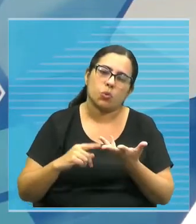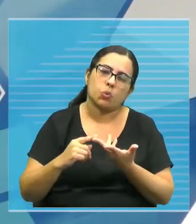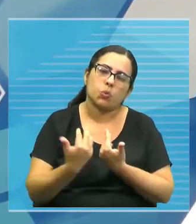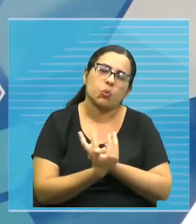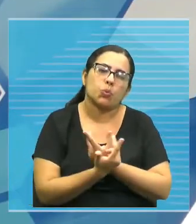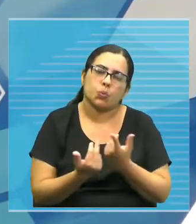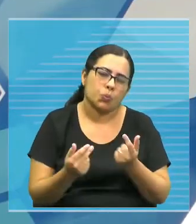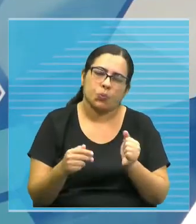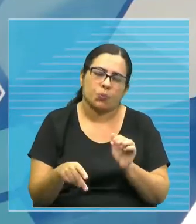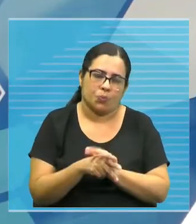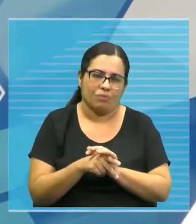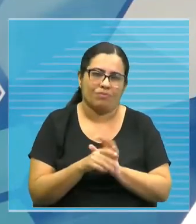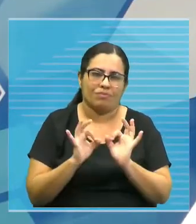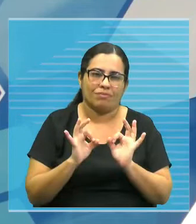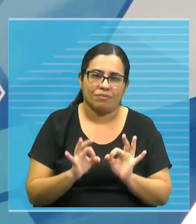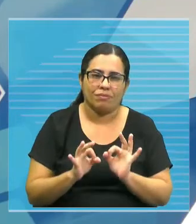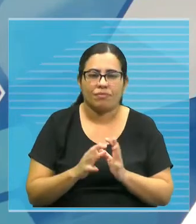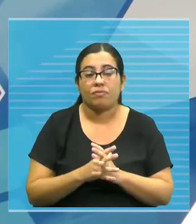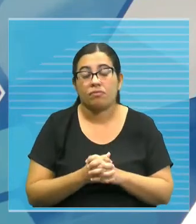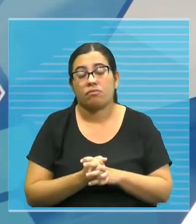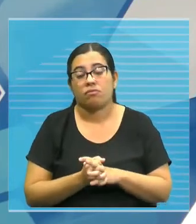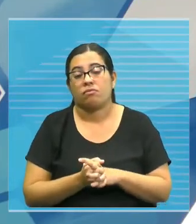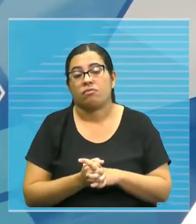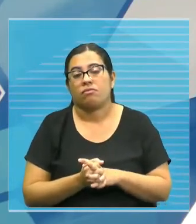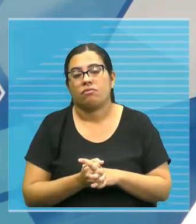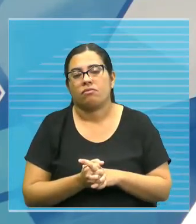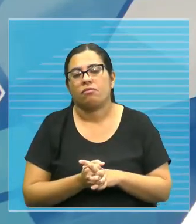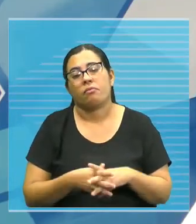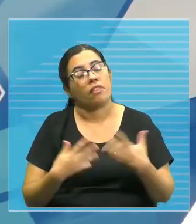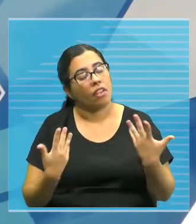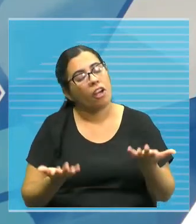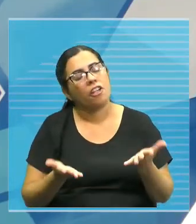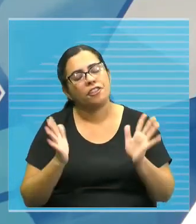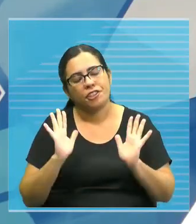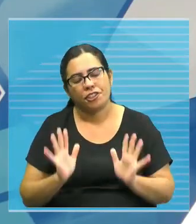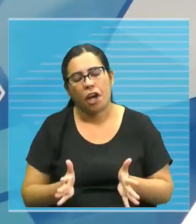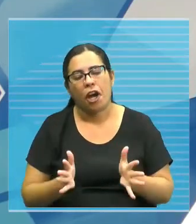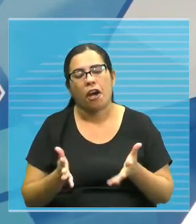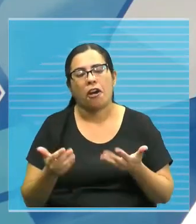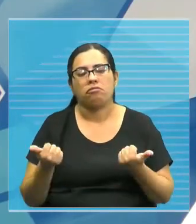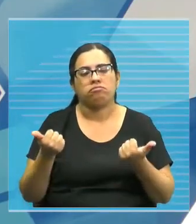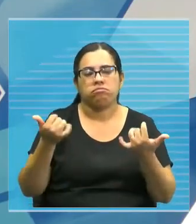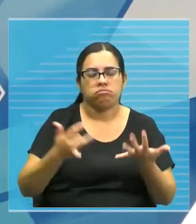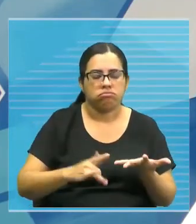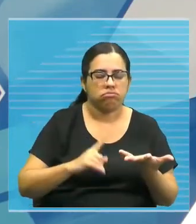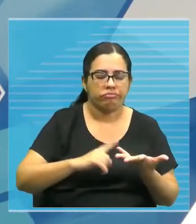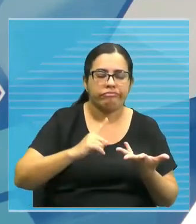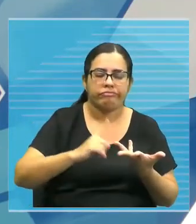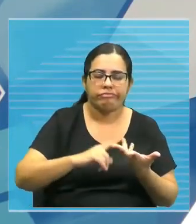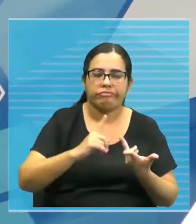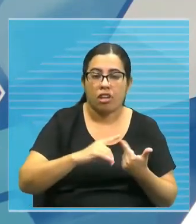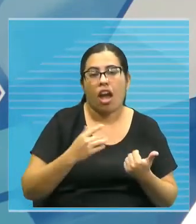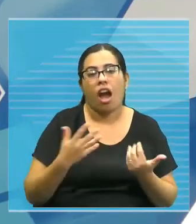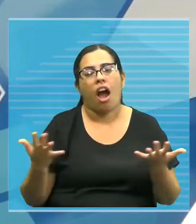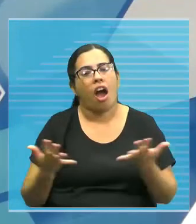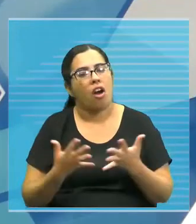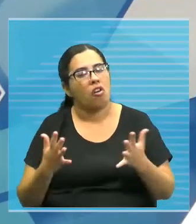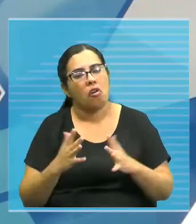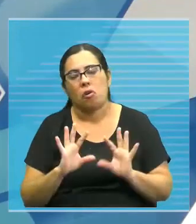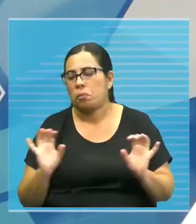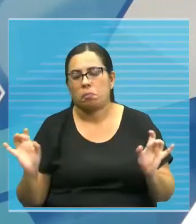possibilidades, né? E aí ele diz, bom, eu já fechei aqui desse lado, desse aqui, agora eu posso